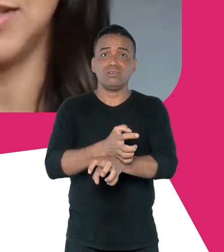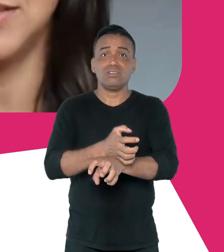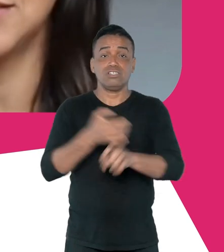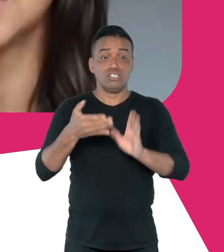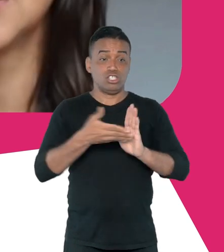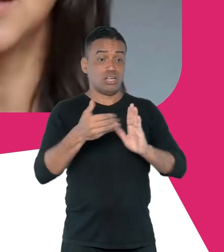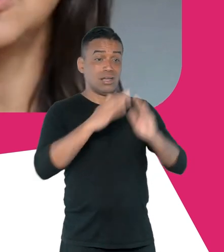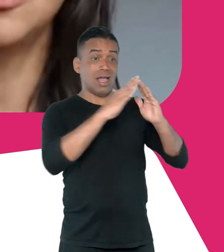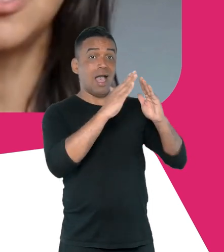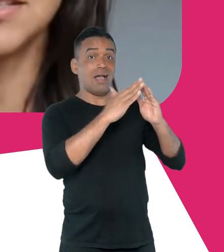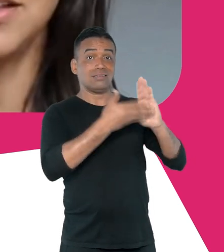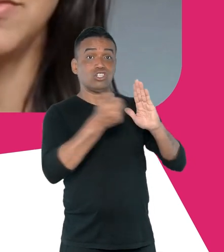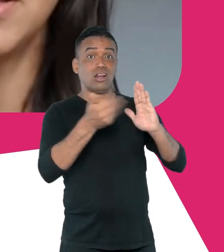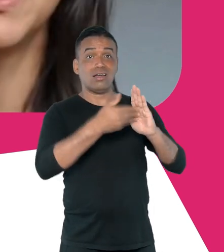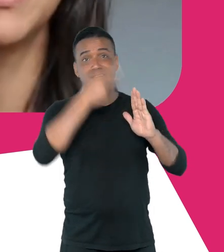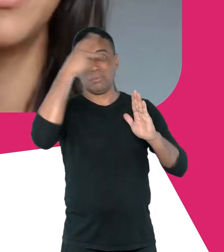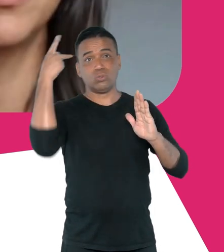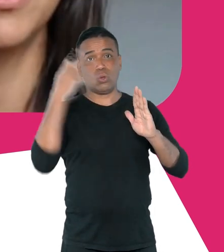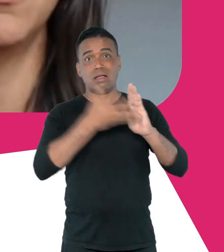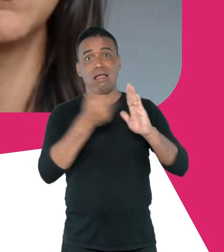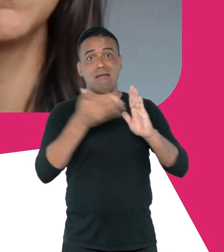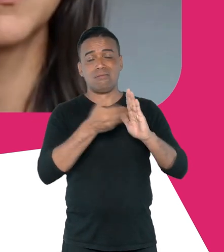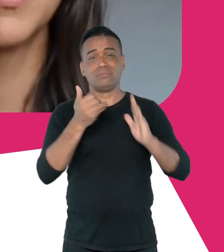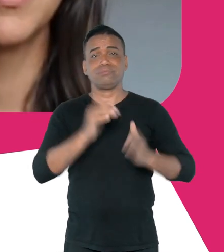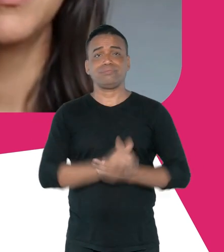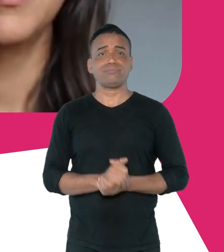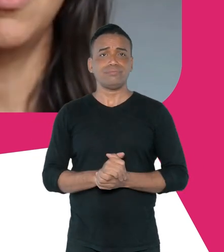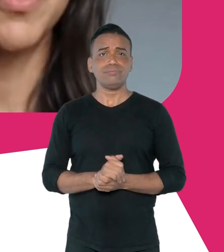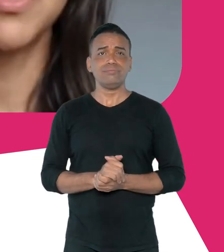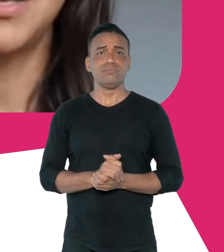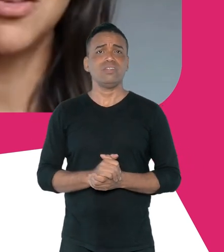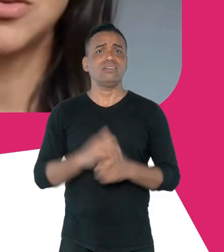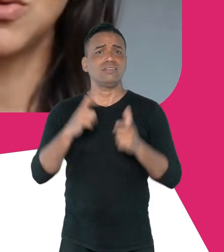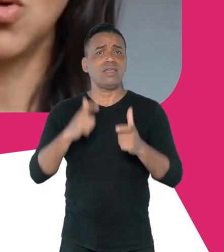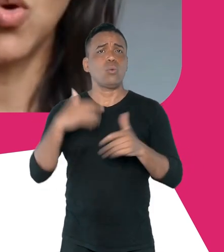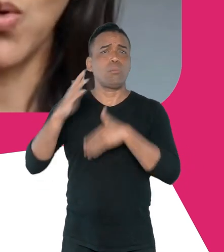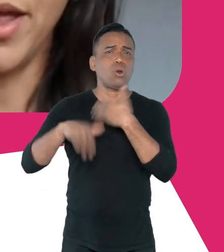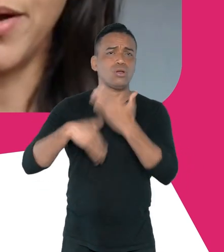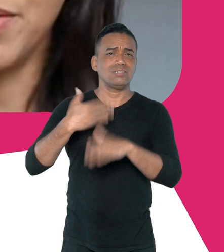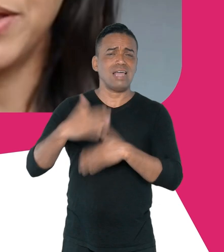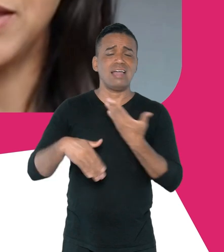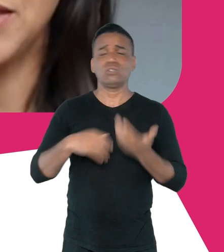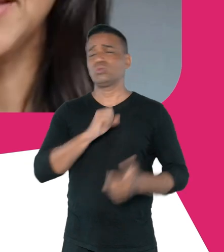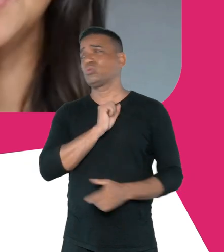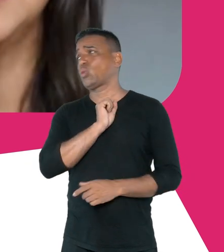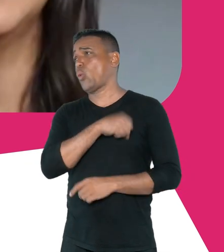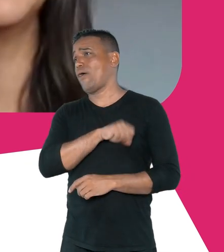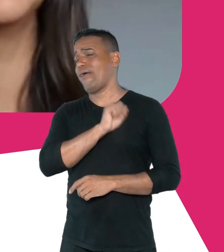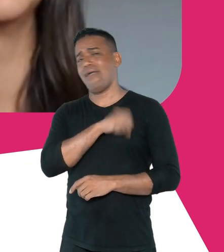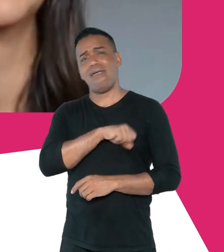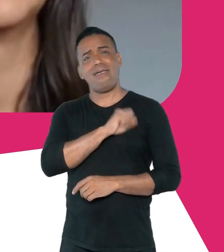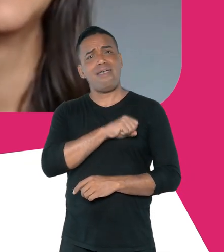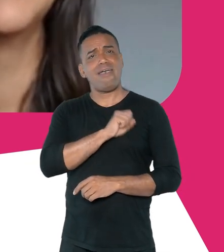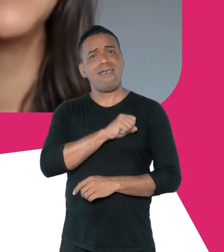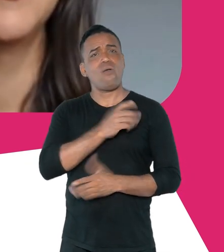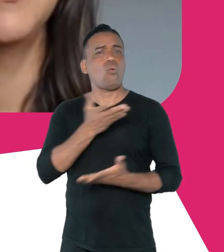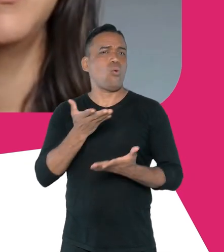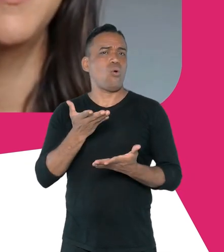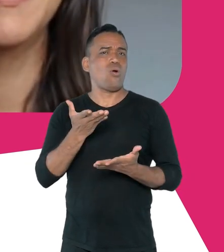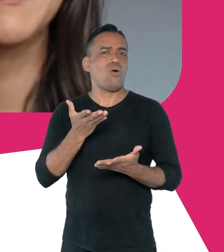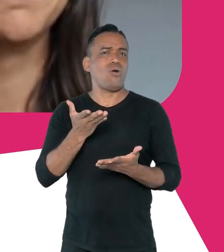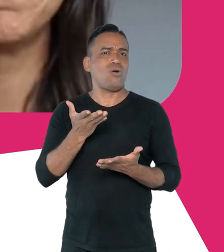suas casas. A gente tem a servidão mineral, que é um processo cruel